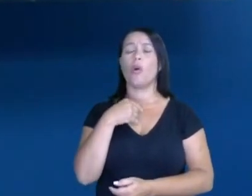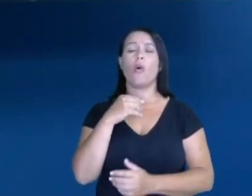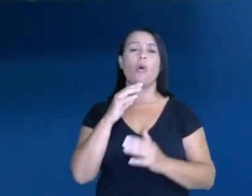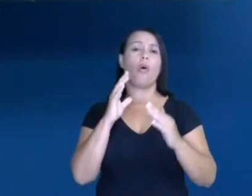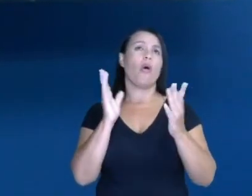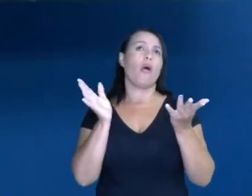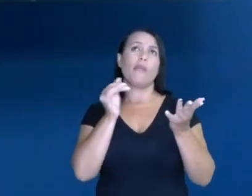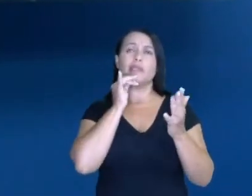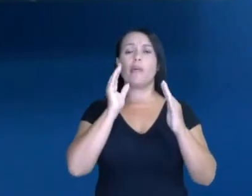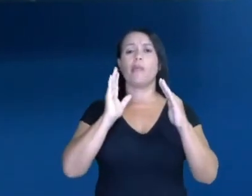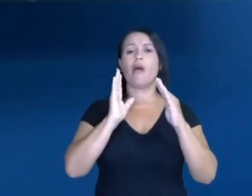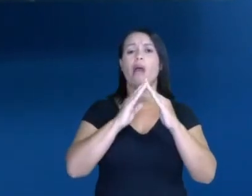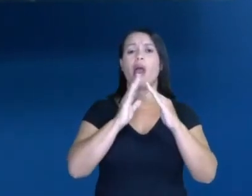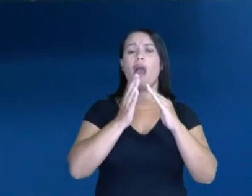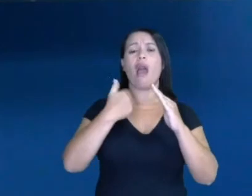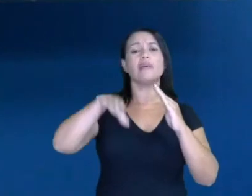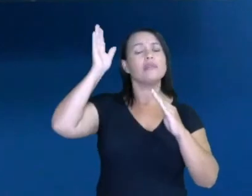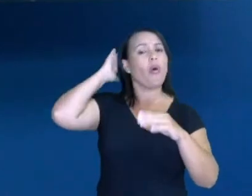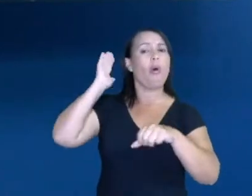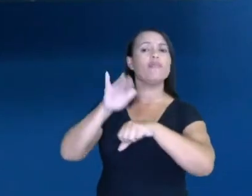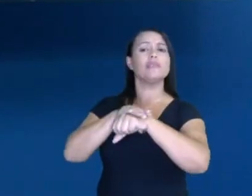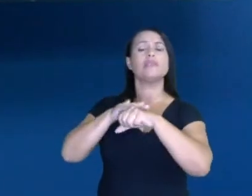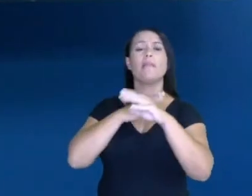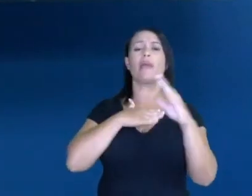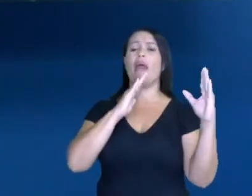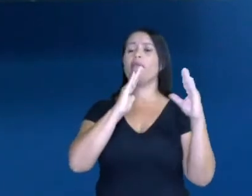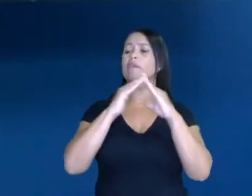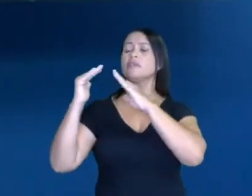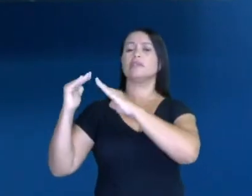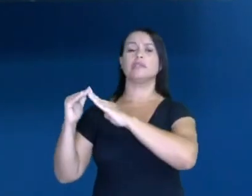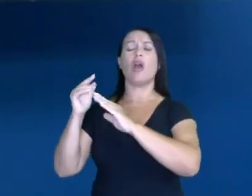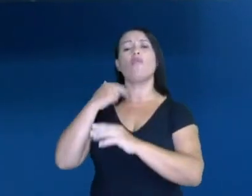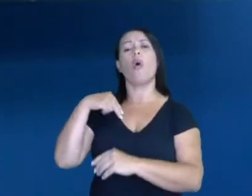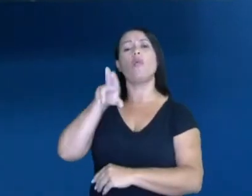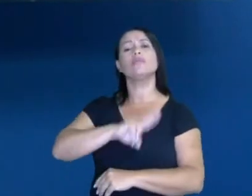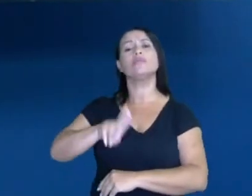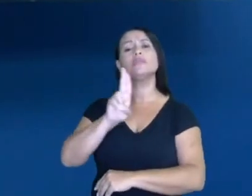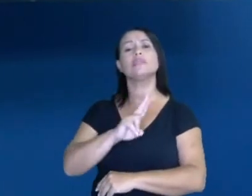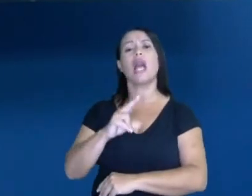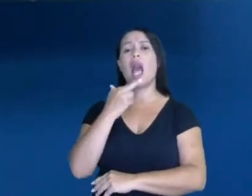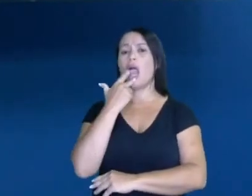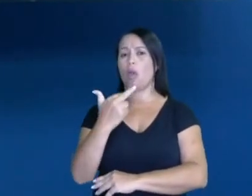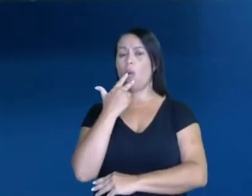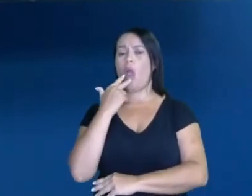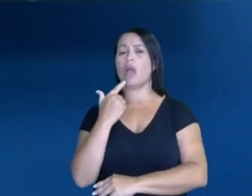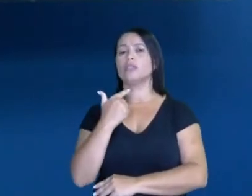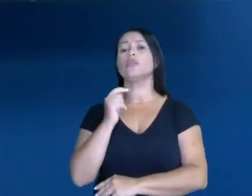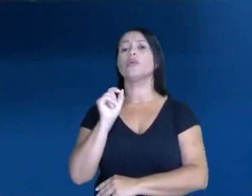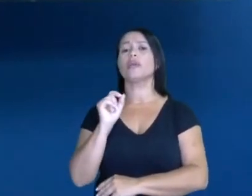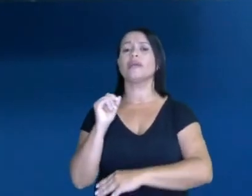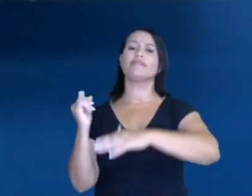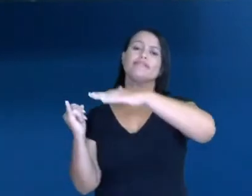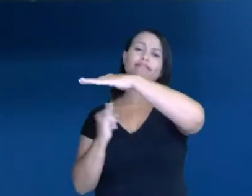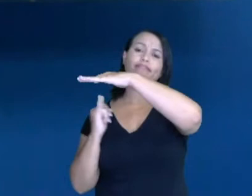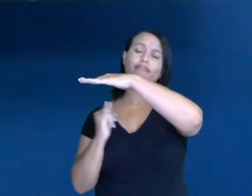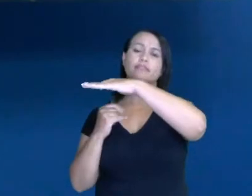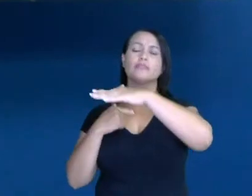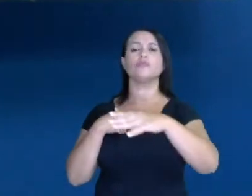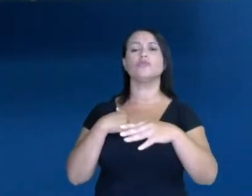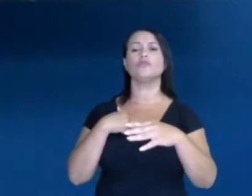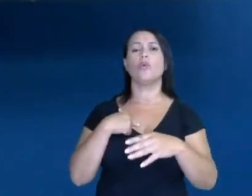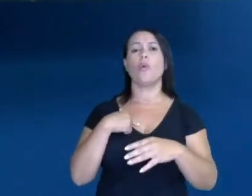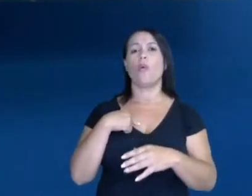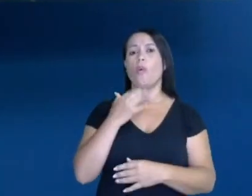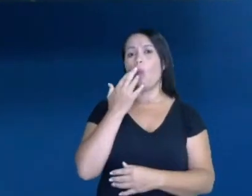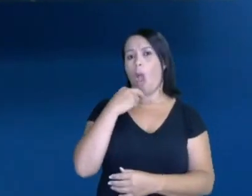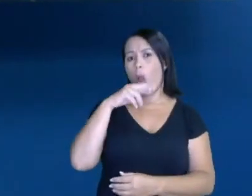estendendo roupa e eu estou conversando com a minha vizinha. Eu vou utilizar a linguagem informal. Estou em um almoço de